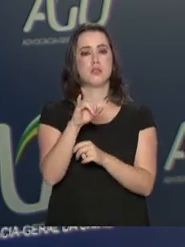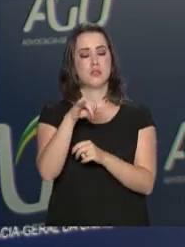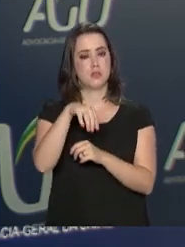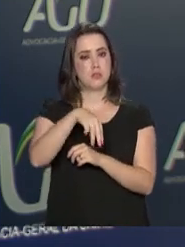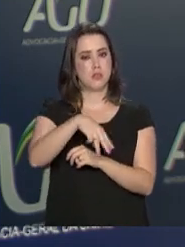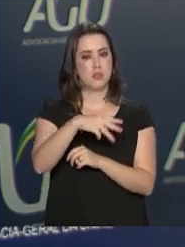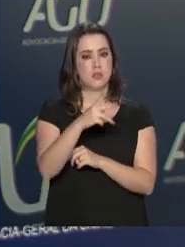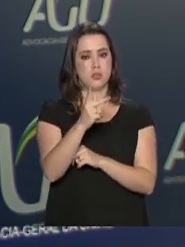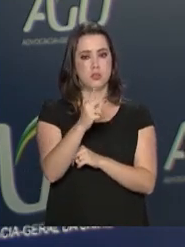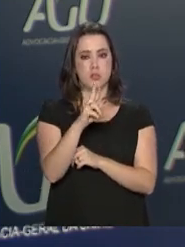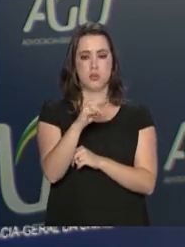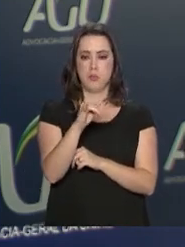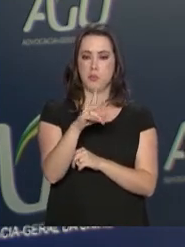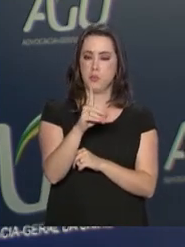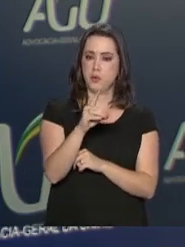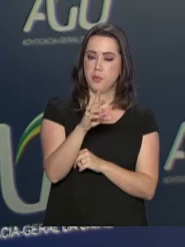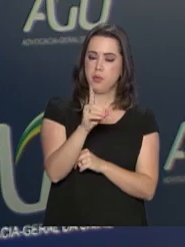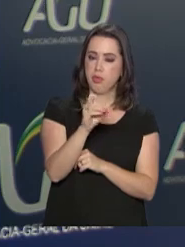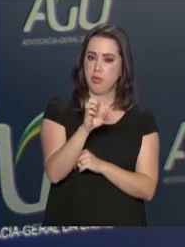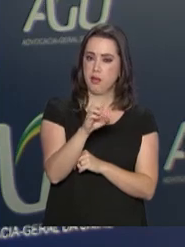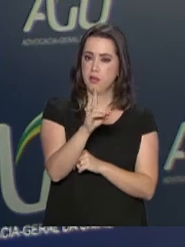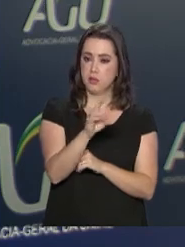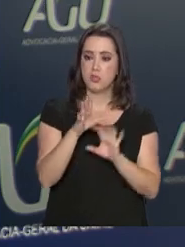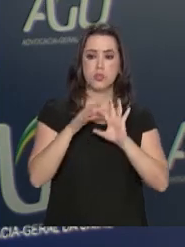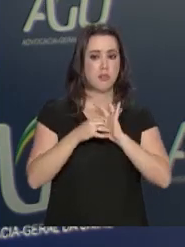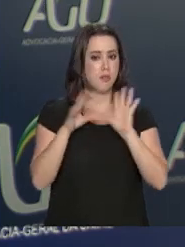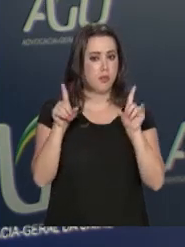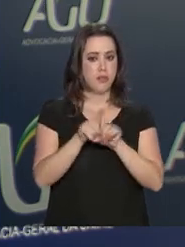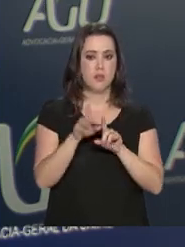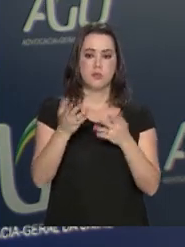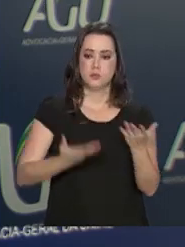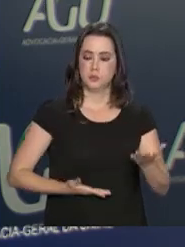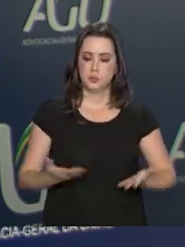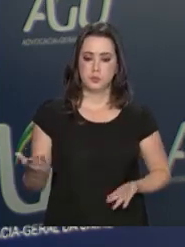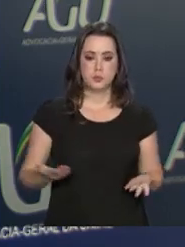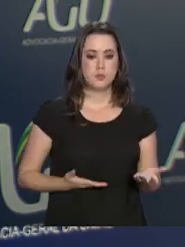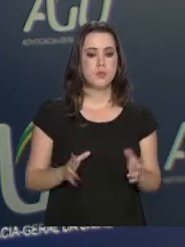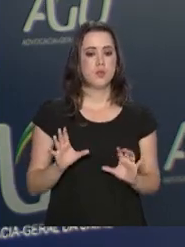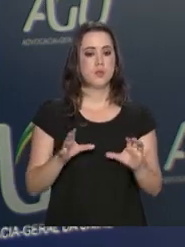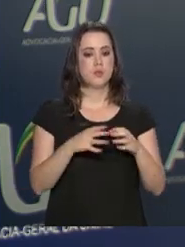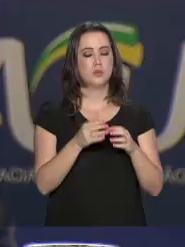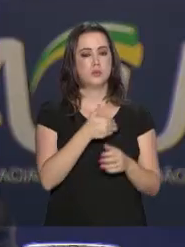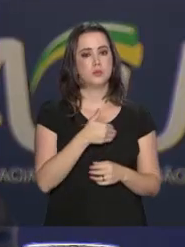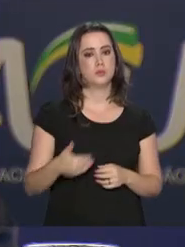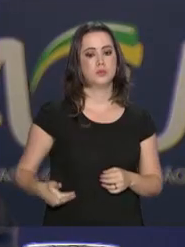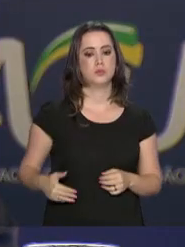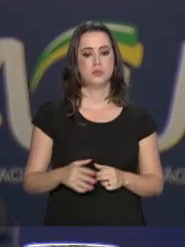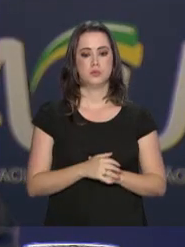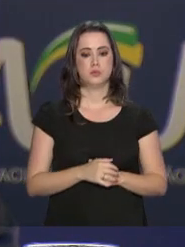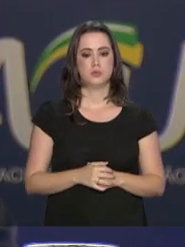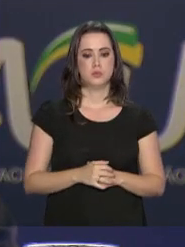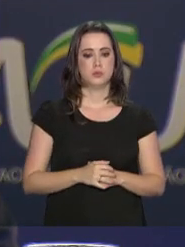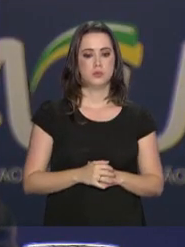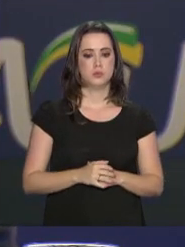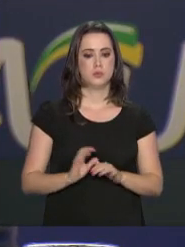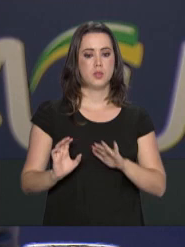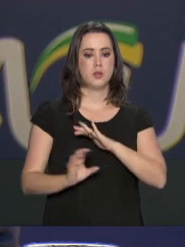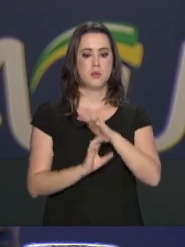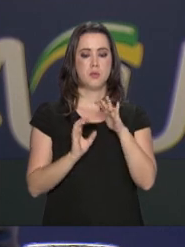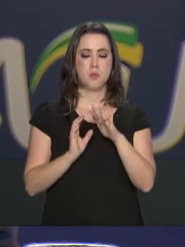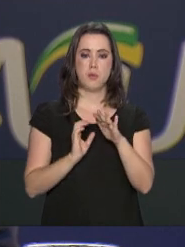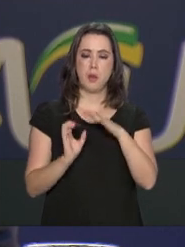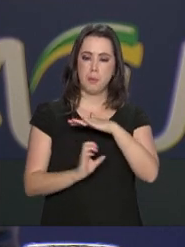processos administrativos e mantém sua autorização para prestar serviços ao poder público. A empresa colaborou